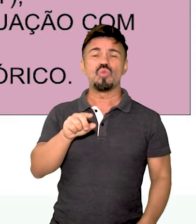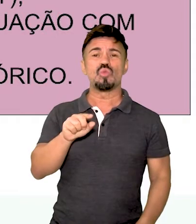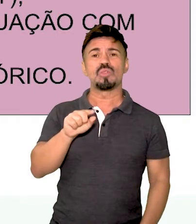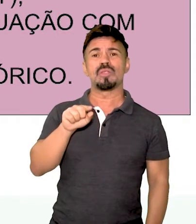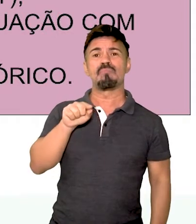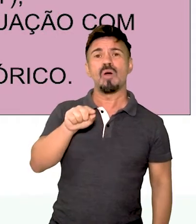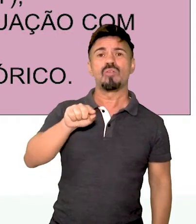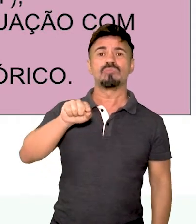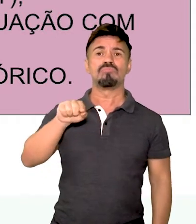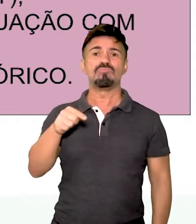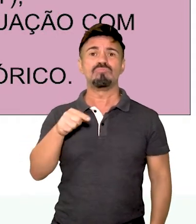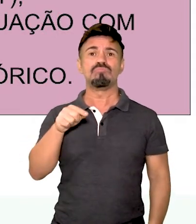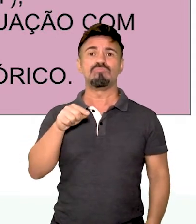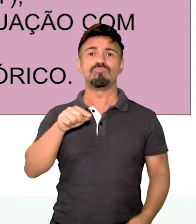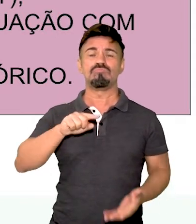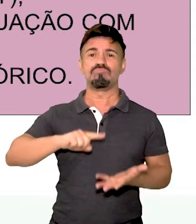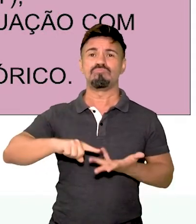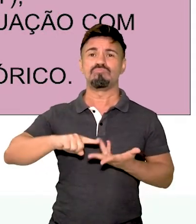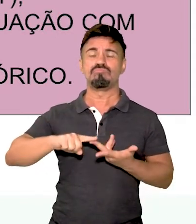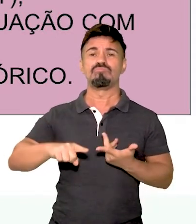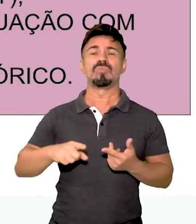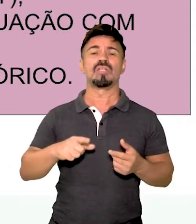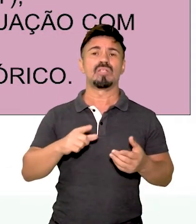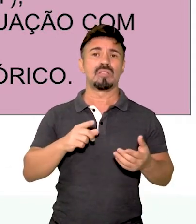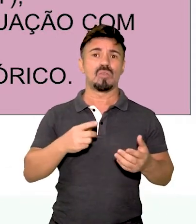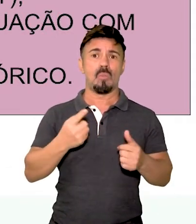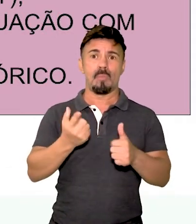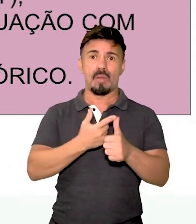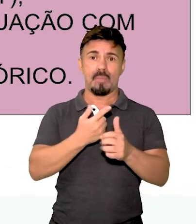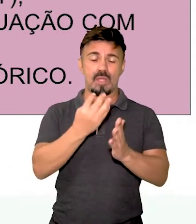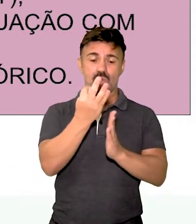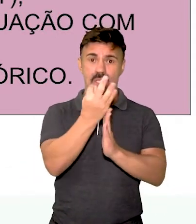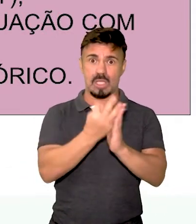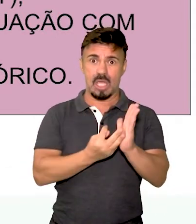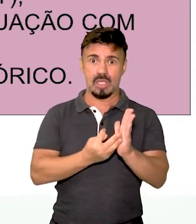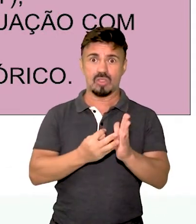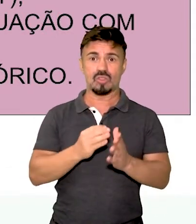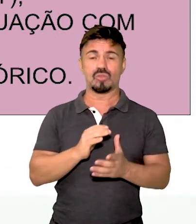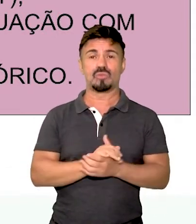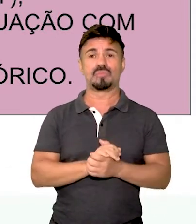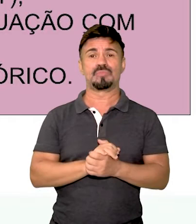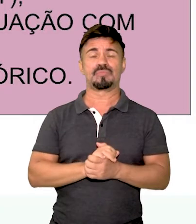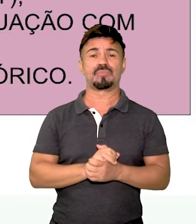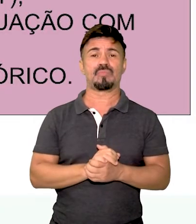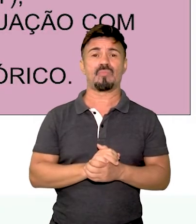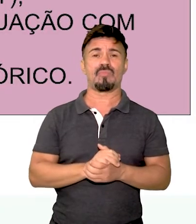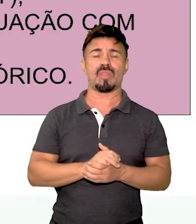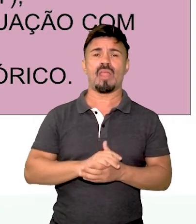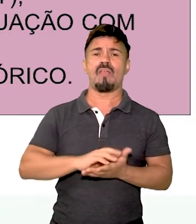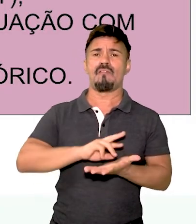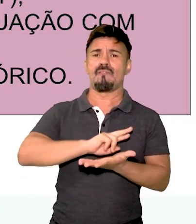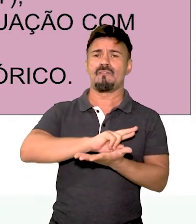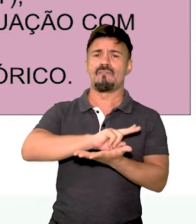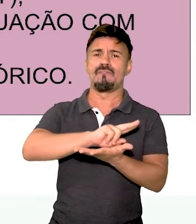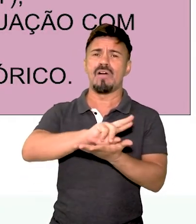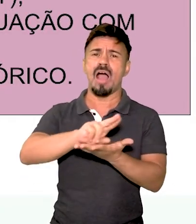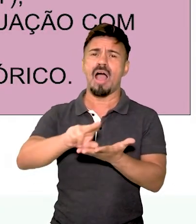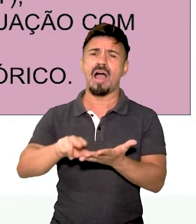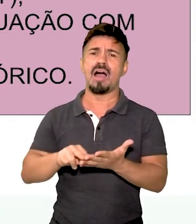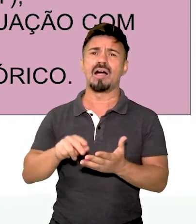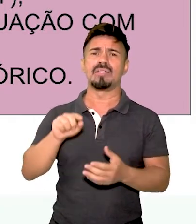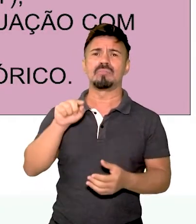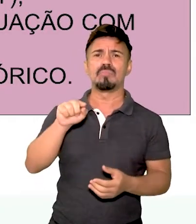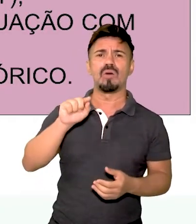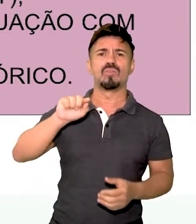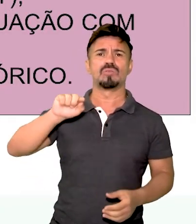expressar insatisfação. A gente viu muito isso no primeiro texto, onde o primeiro texto ele fala coloca várias pontuações.